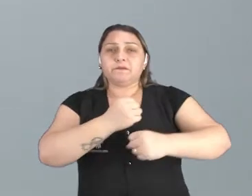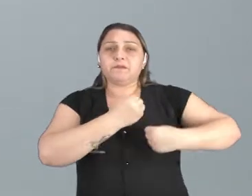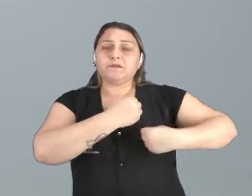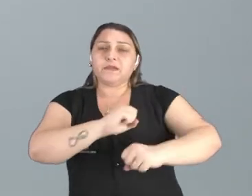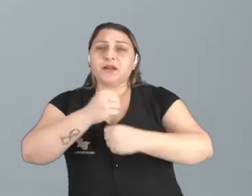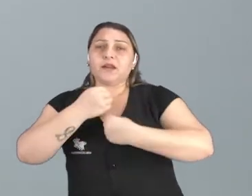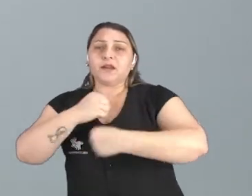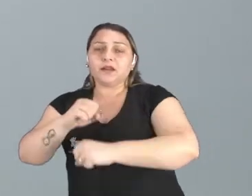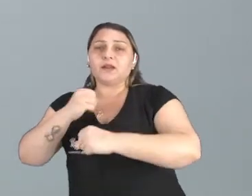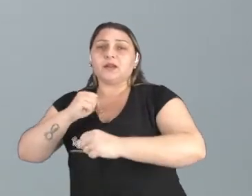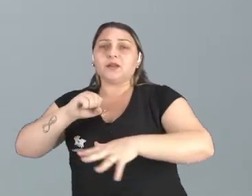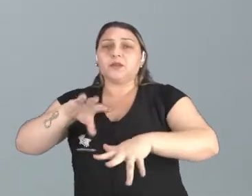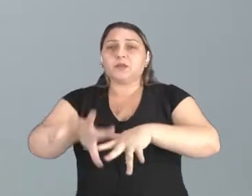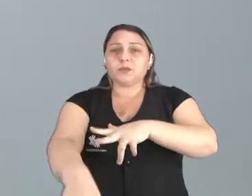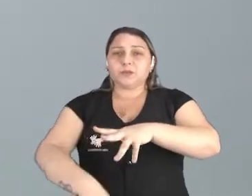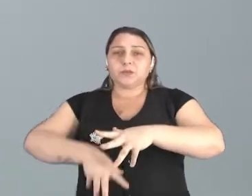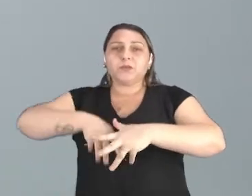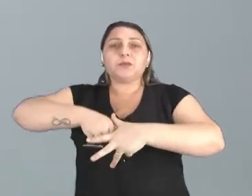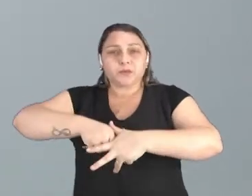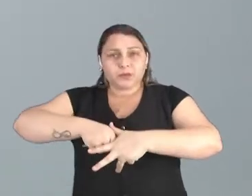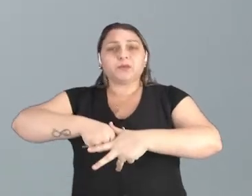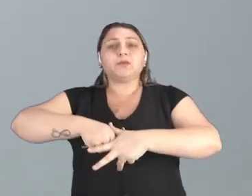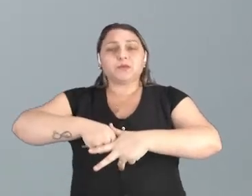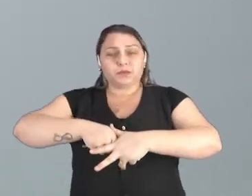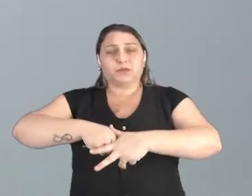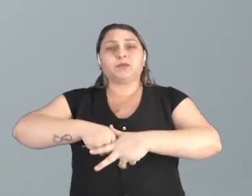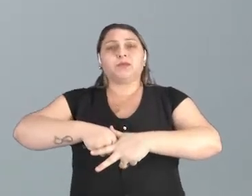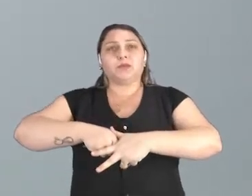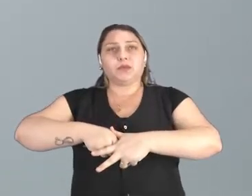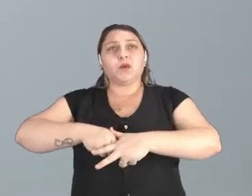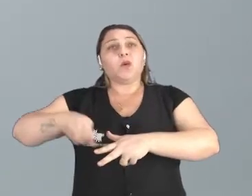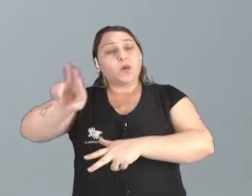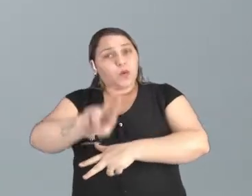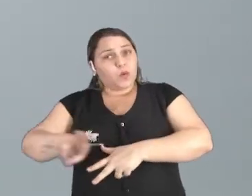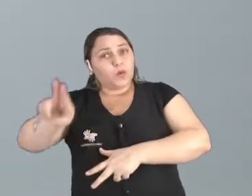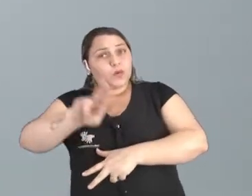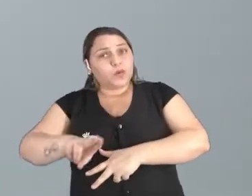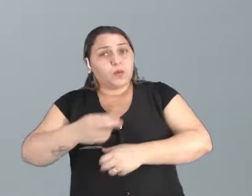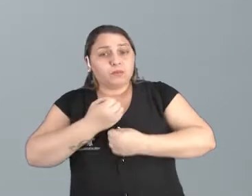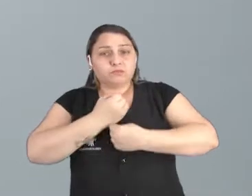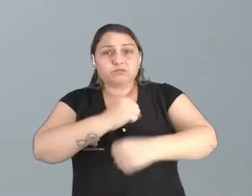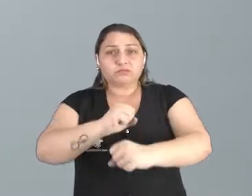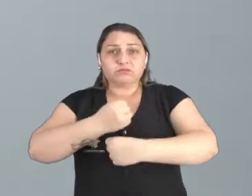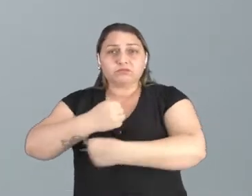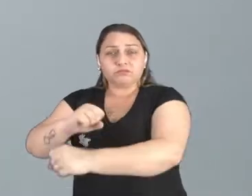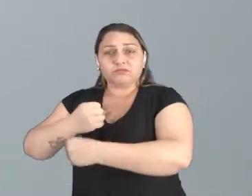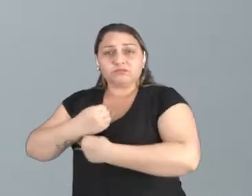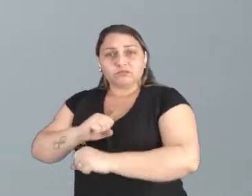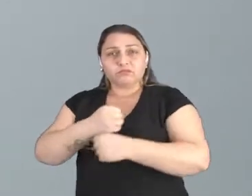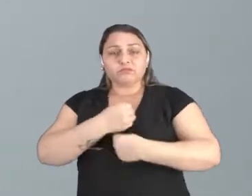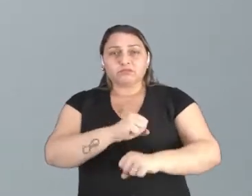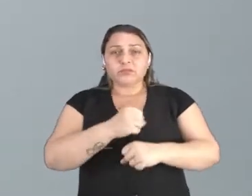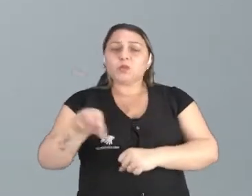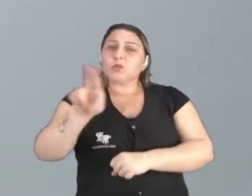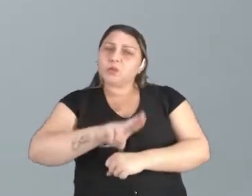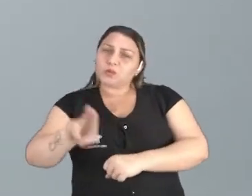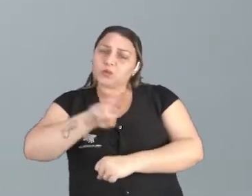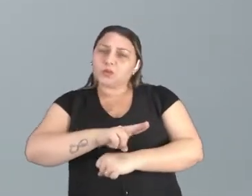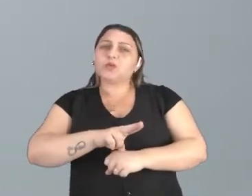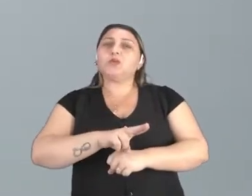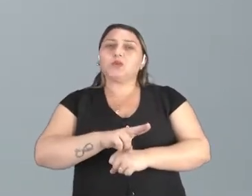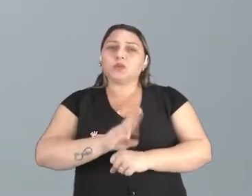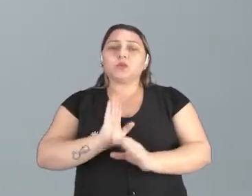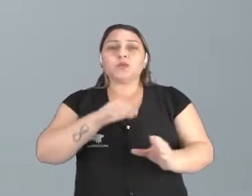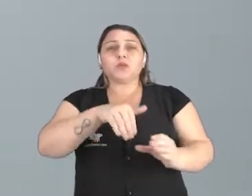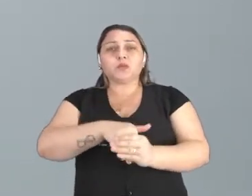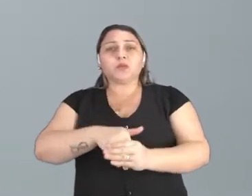a corrupção. E o mais interessante de Jango, né, que ele usou como símbolo uma vassoura, né? E aí ele usou mesmo durante toda a